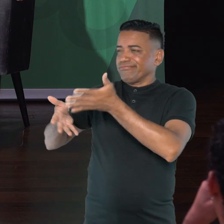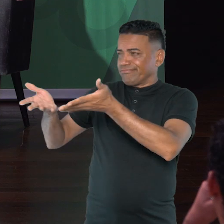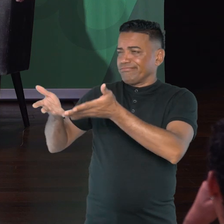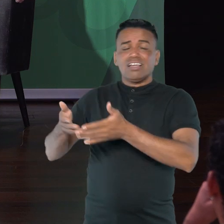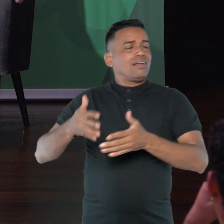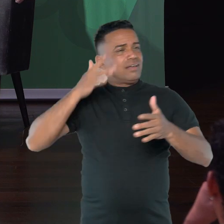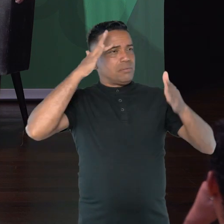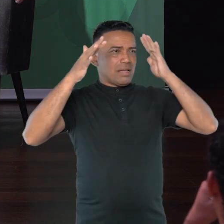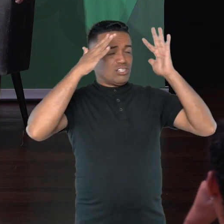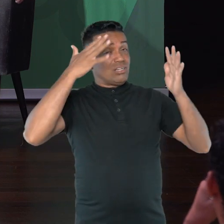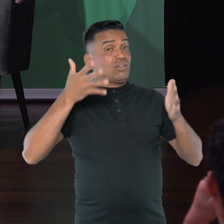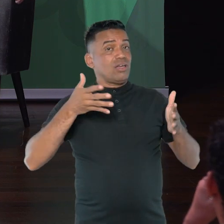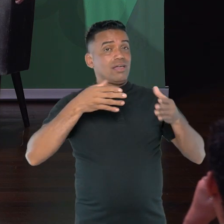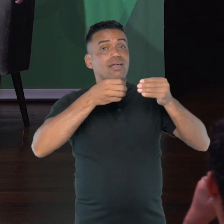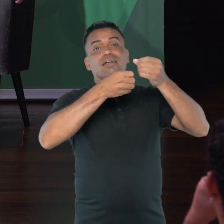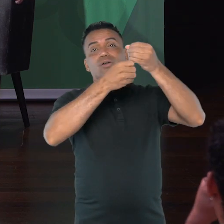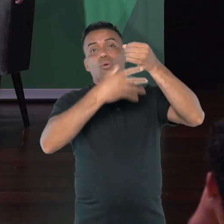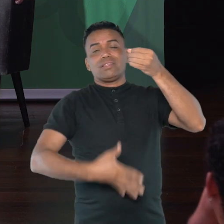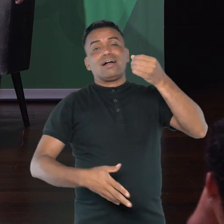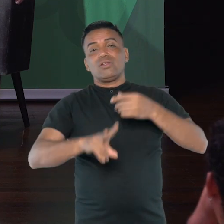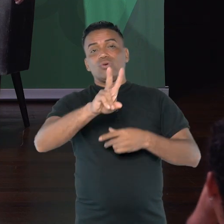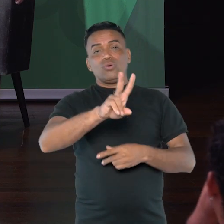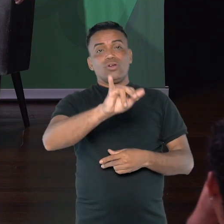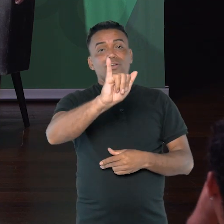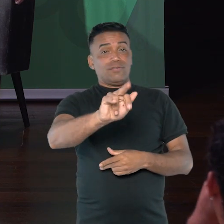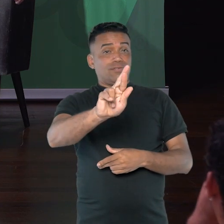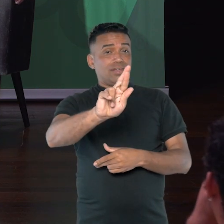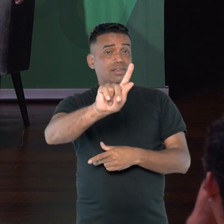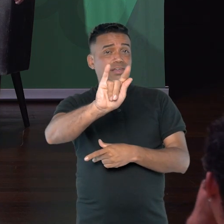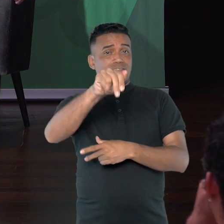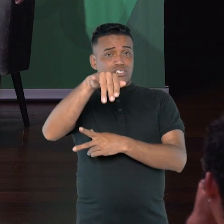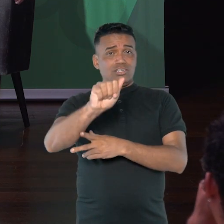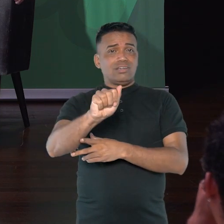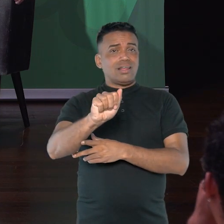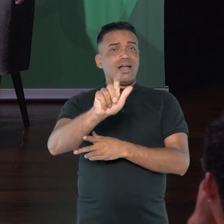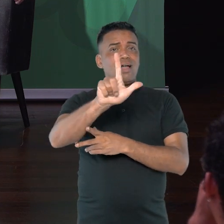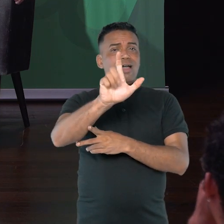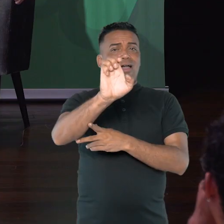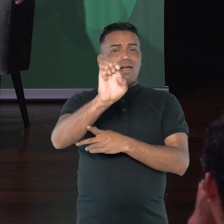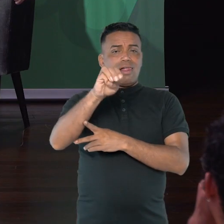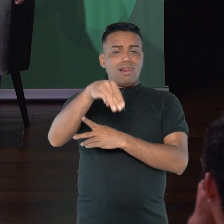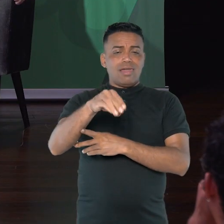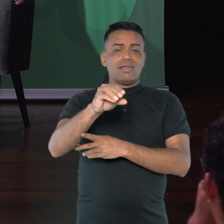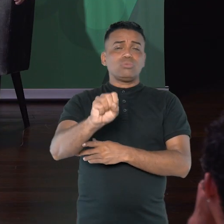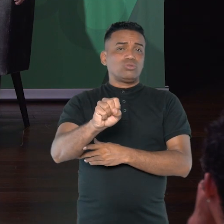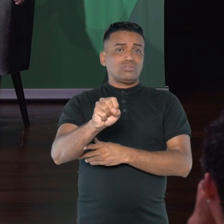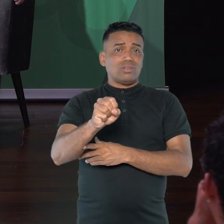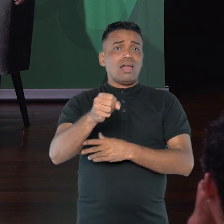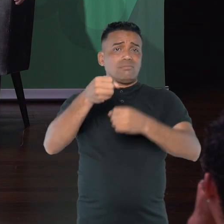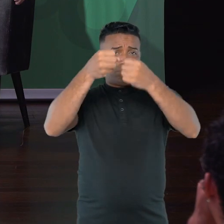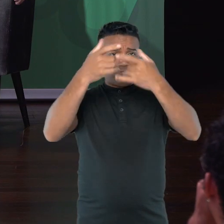imagina, porque eu vou trazer um comentário da própria Virginia Lemos no livro de memórias dela, que ela comenta exatamente, eu